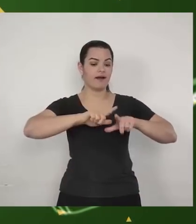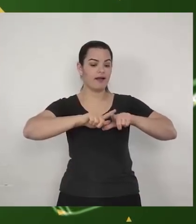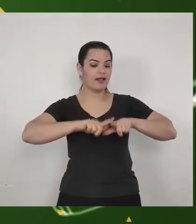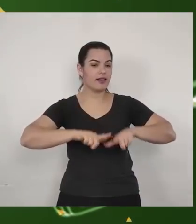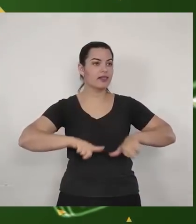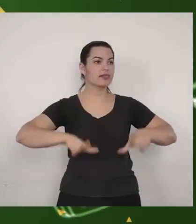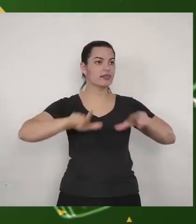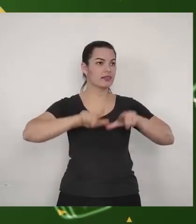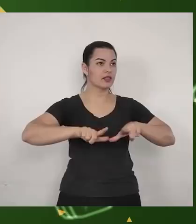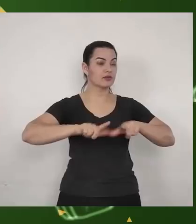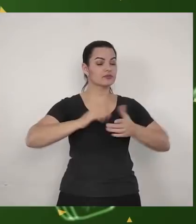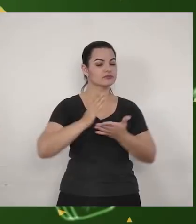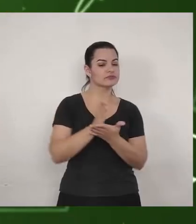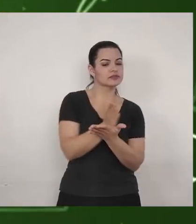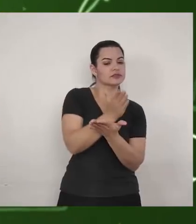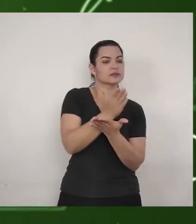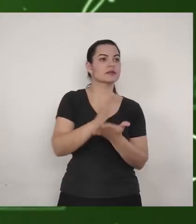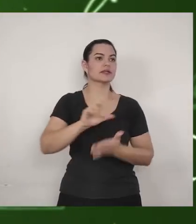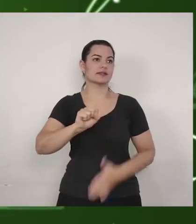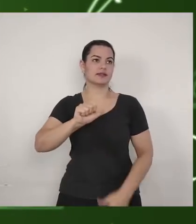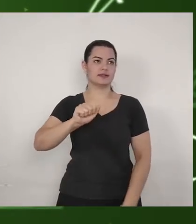a sacarose.